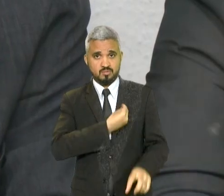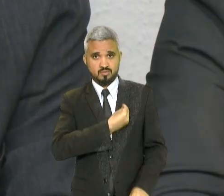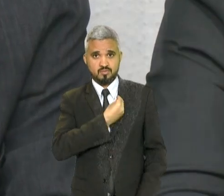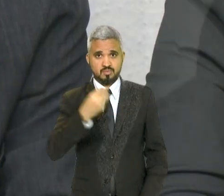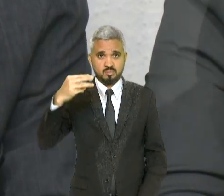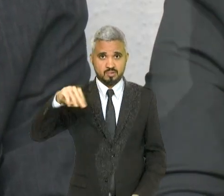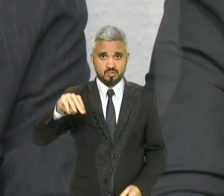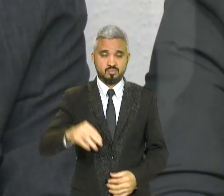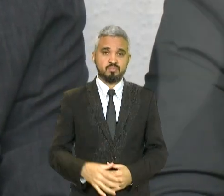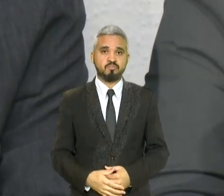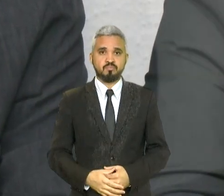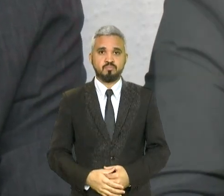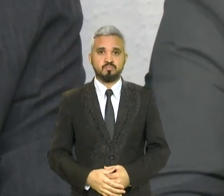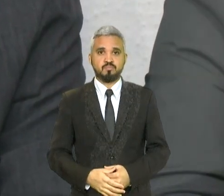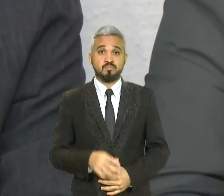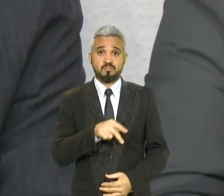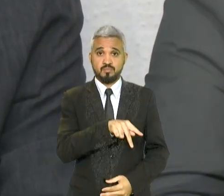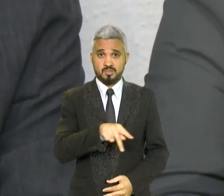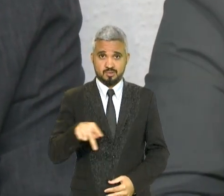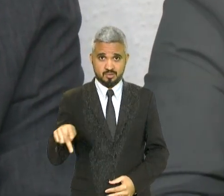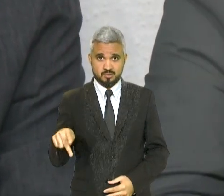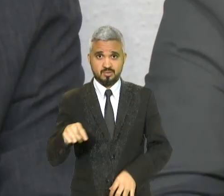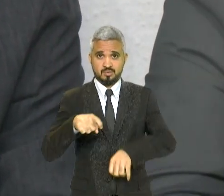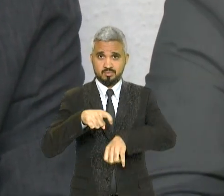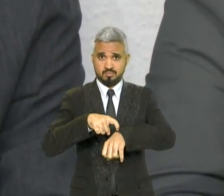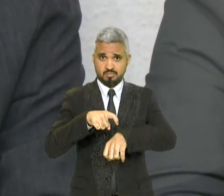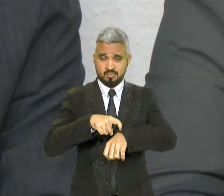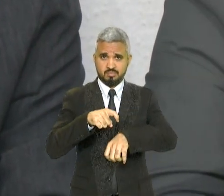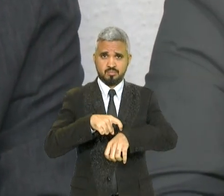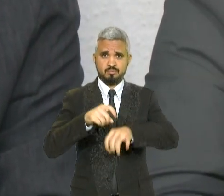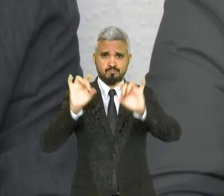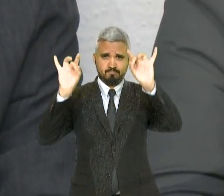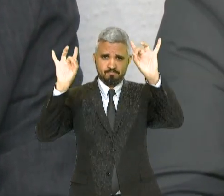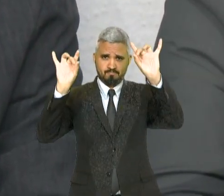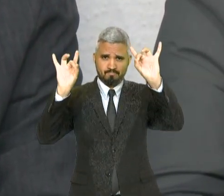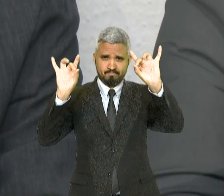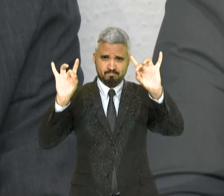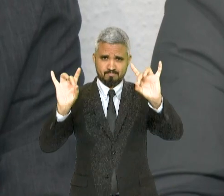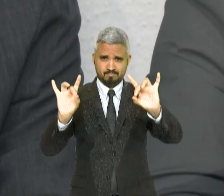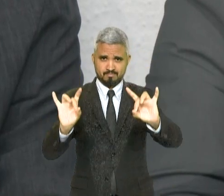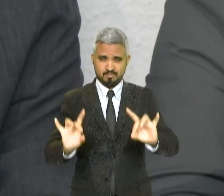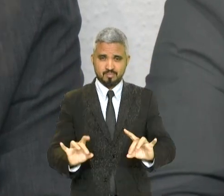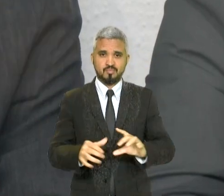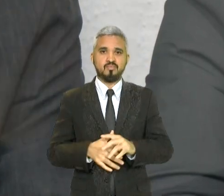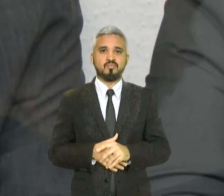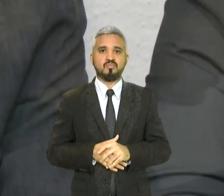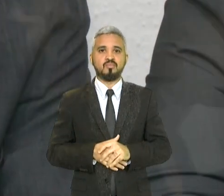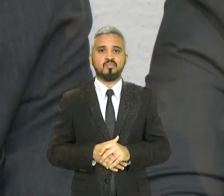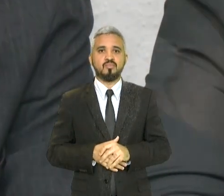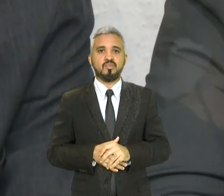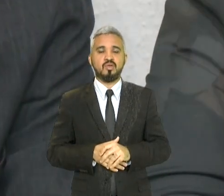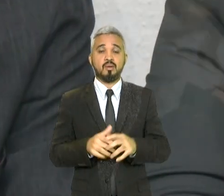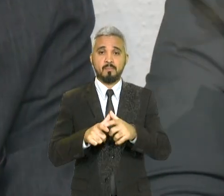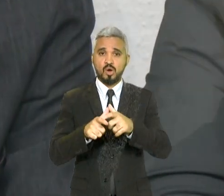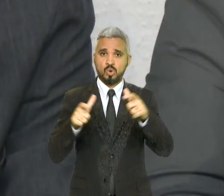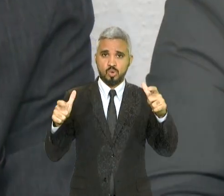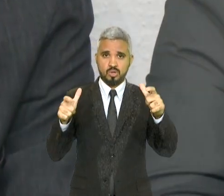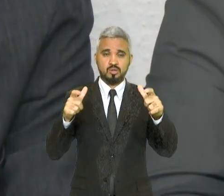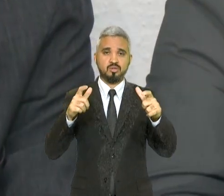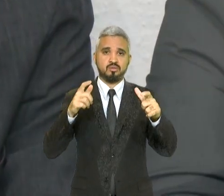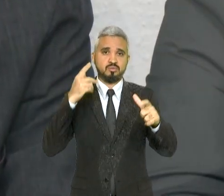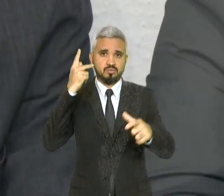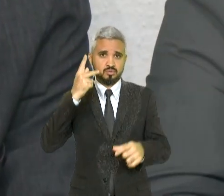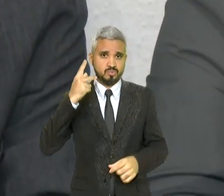Presidente, em um evento dessa magnitude, geralmente nós, políticos, deputado Rafael, prefeito Fábio